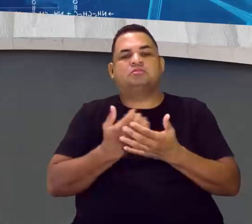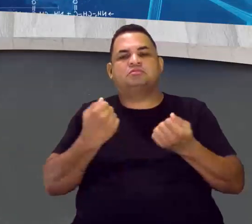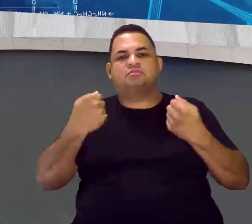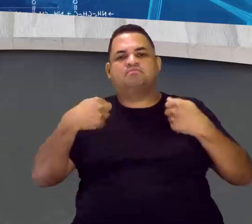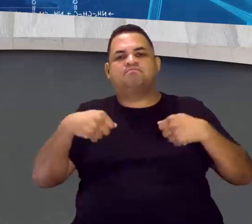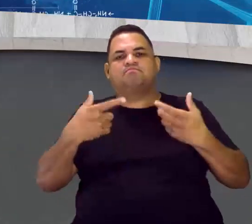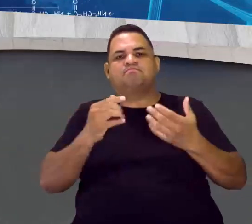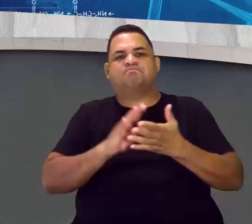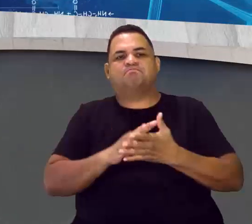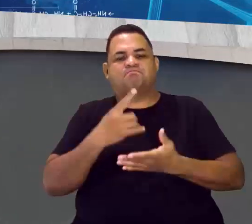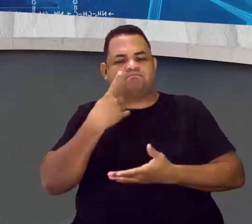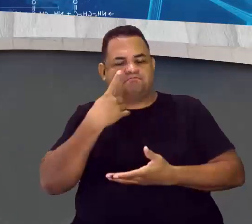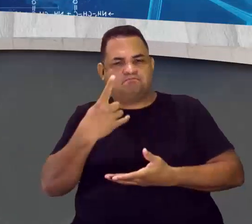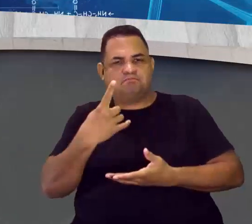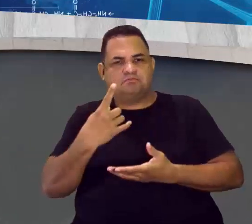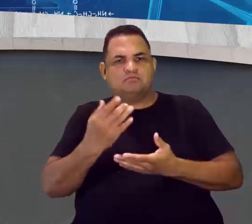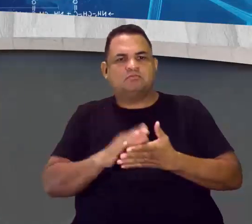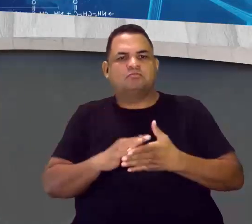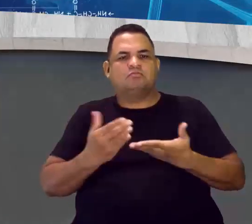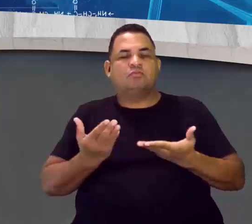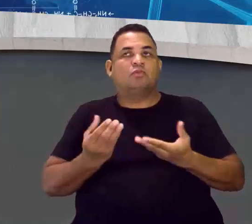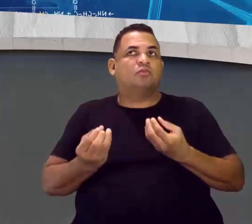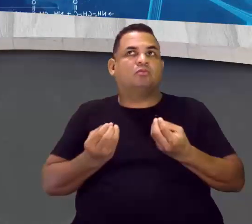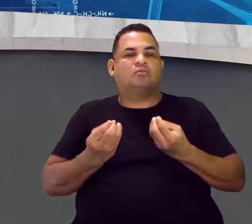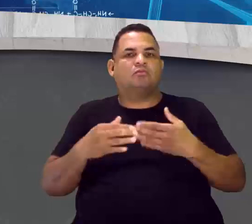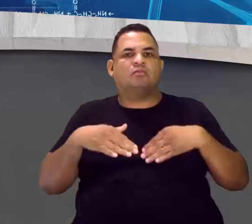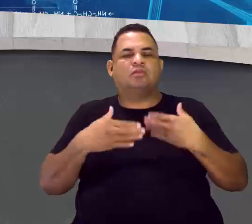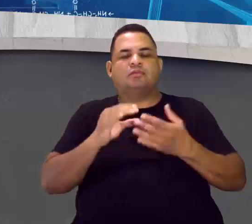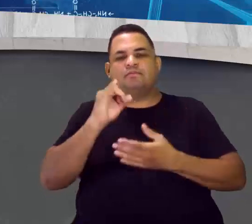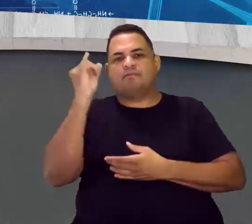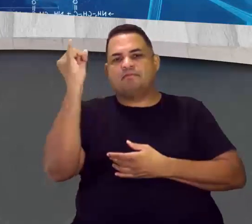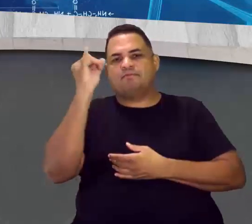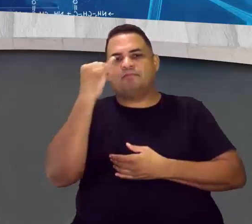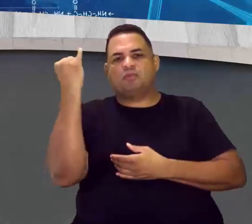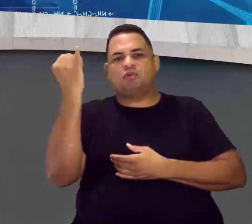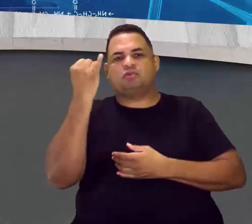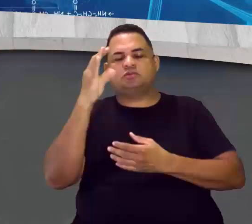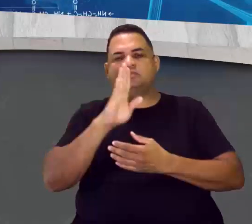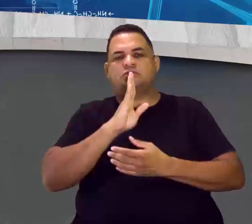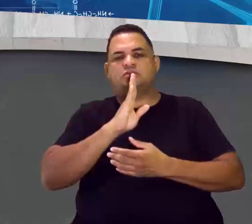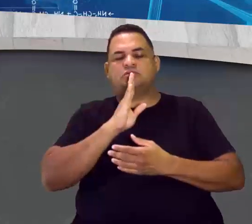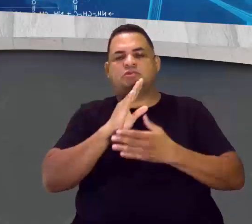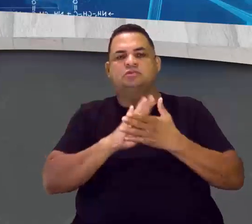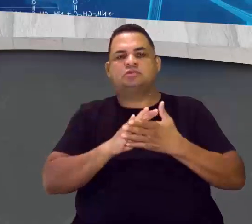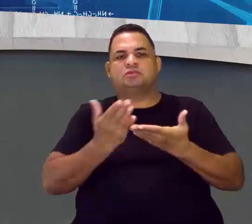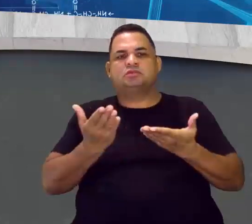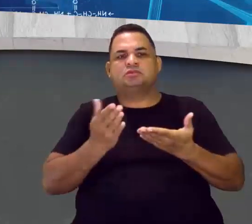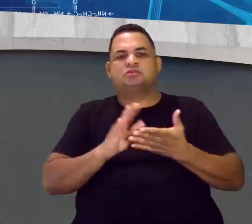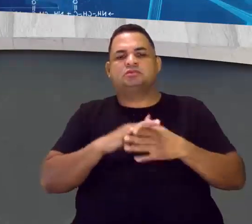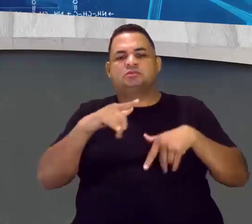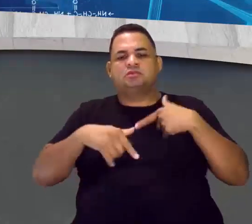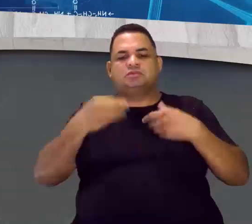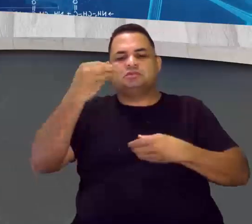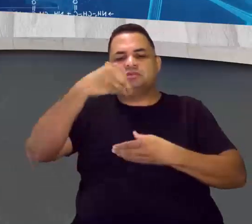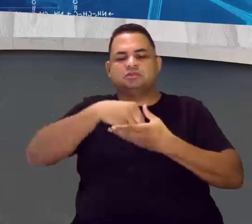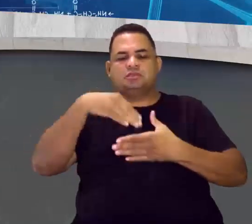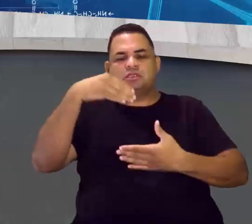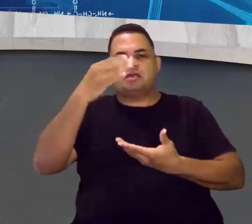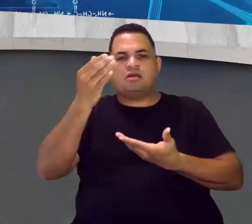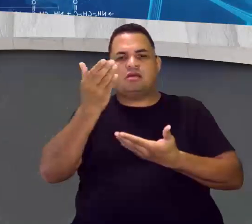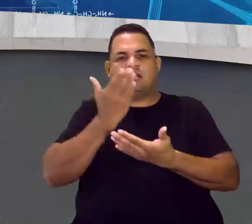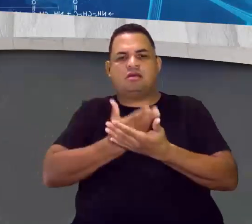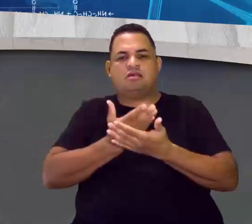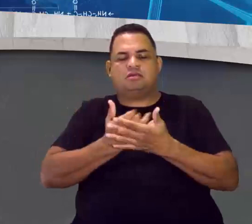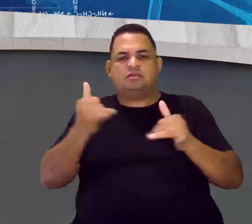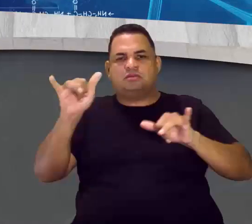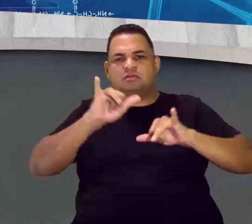poder observar o quão é importante esses conhecimentos que nós trabalhamos nas aulas de Química, né, professor Almeida? Exatamente. Mas